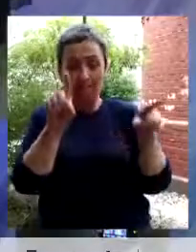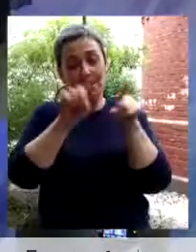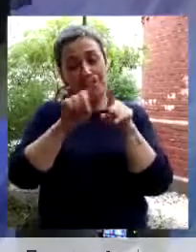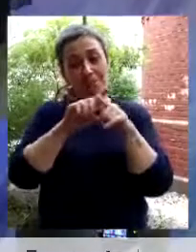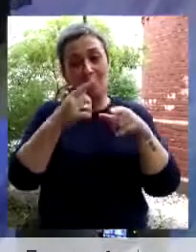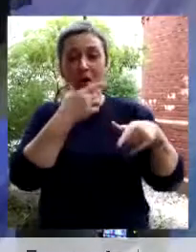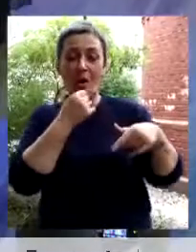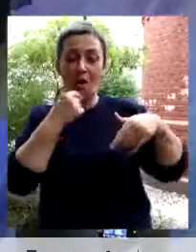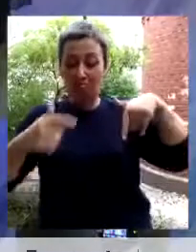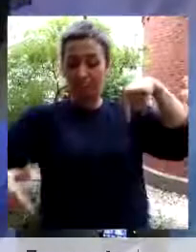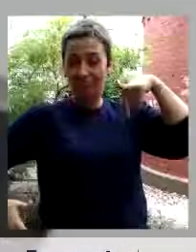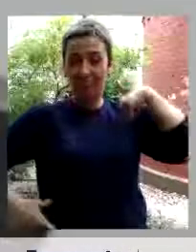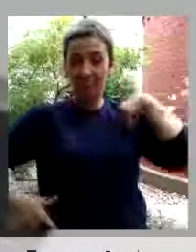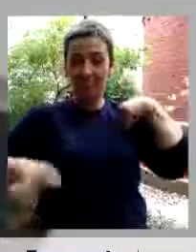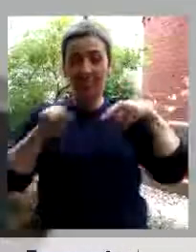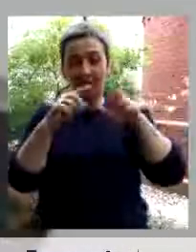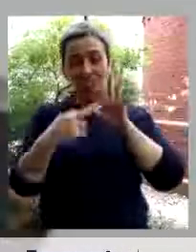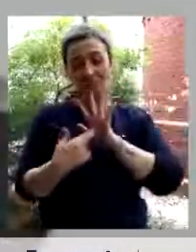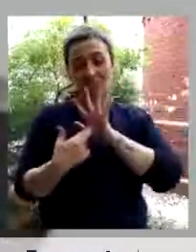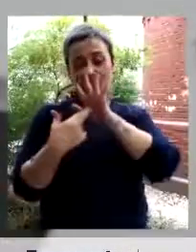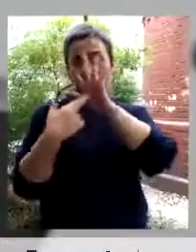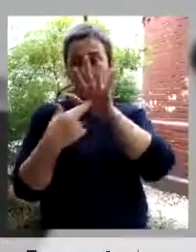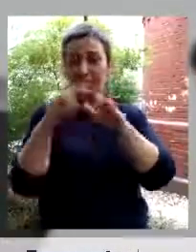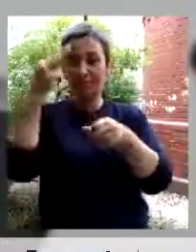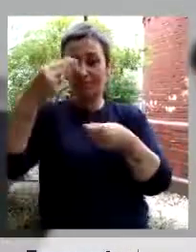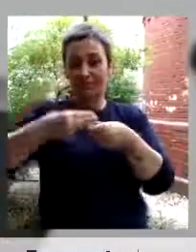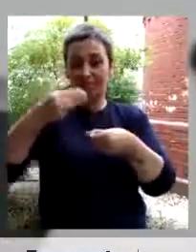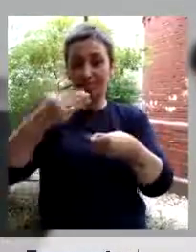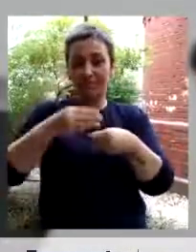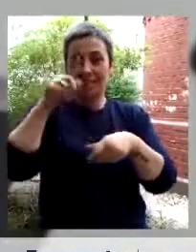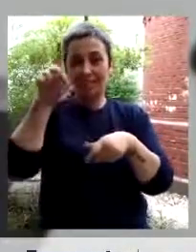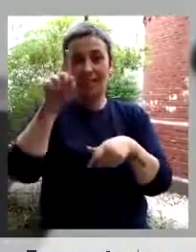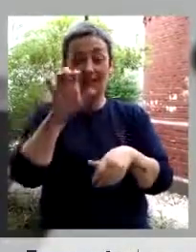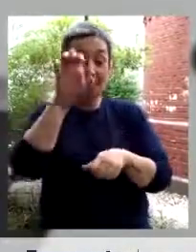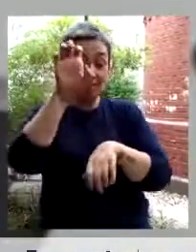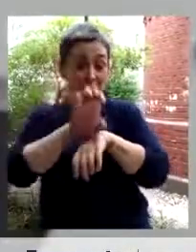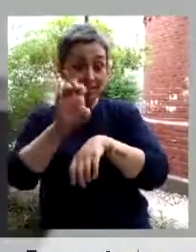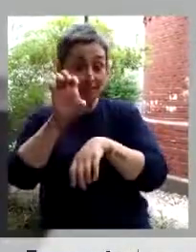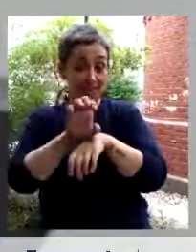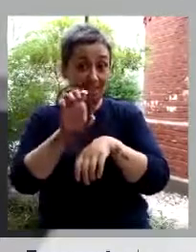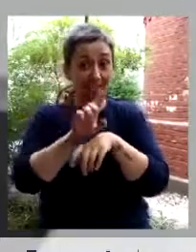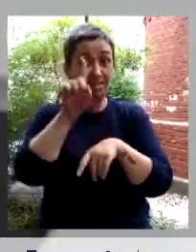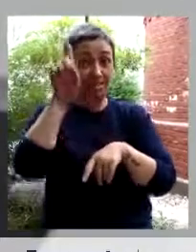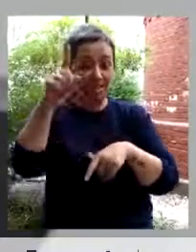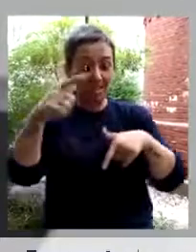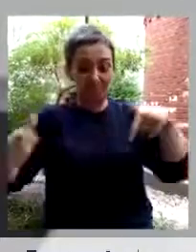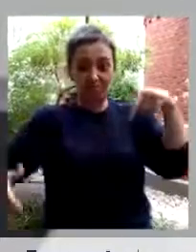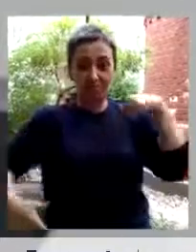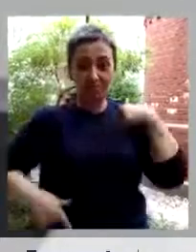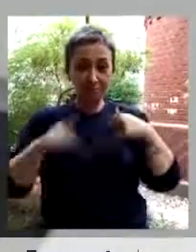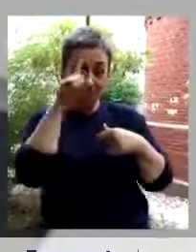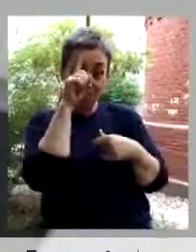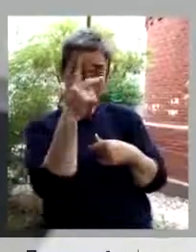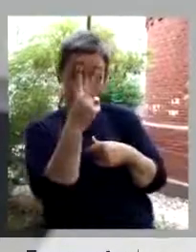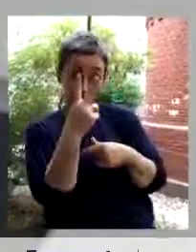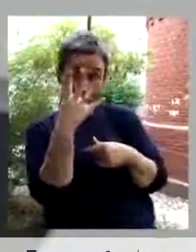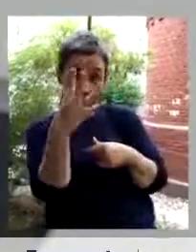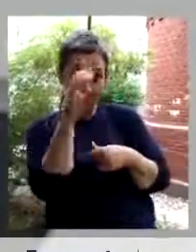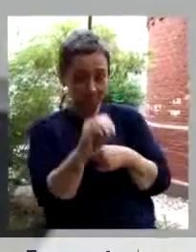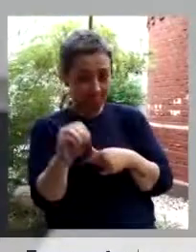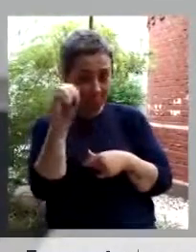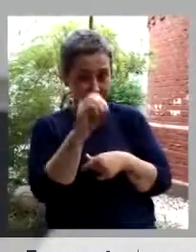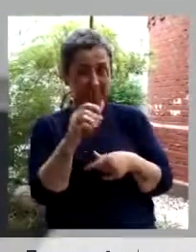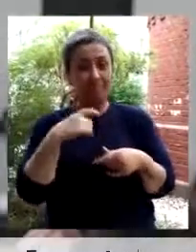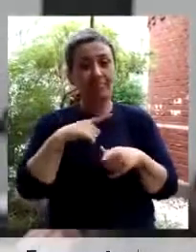Mister Melhor Idade. Eles irão representar o município na etapa estadual do concurso no dia 24